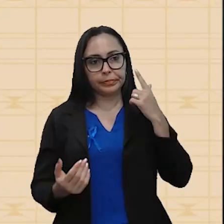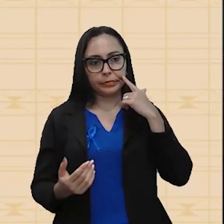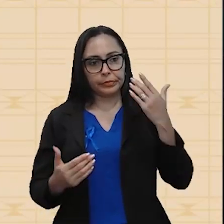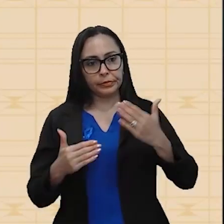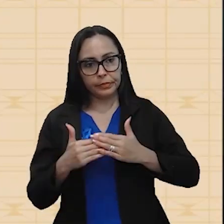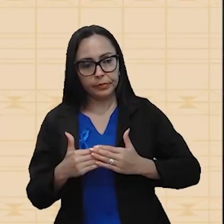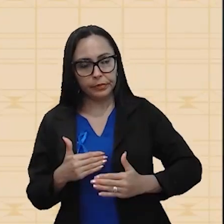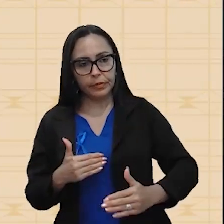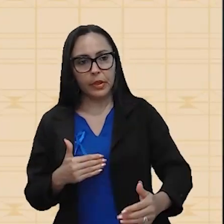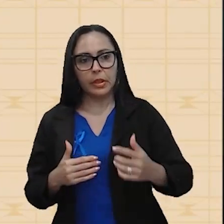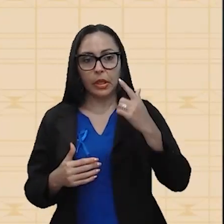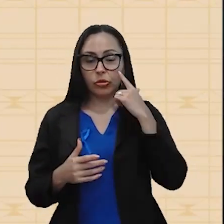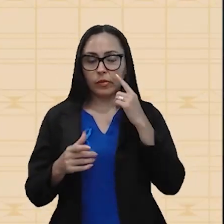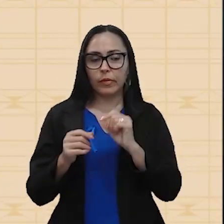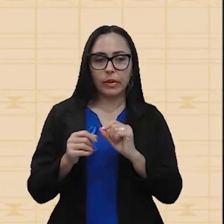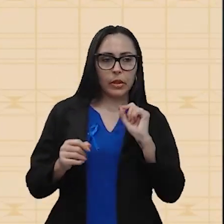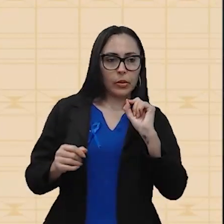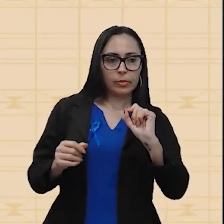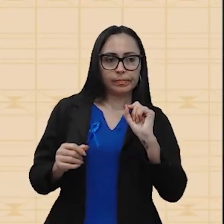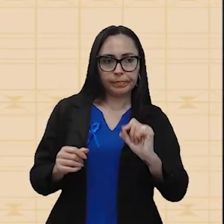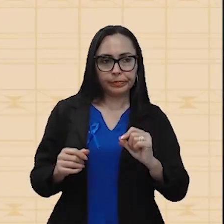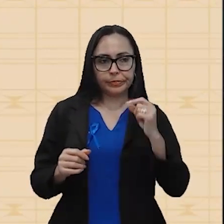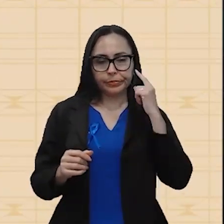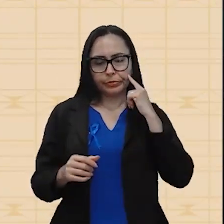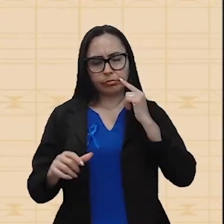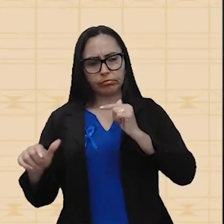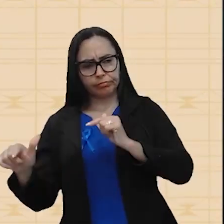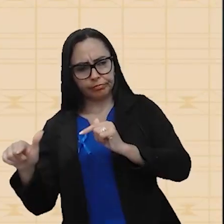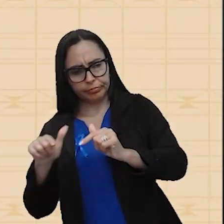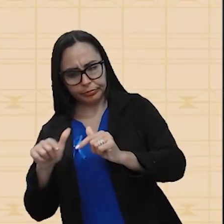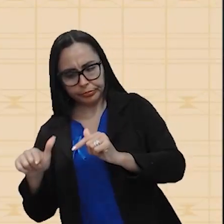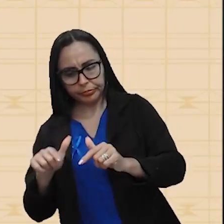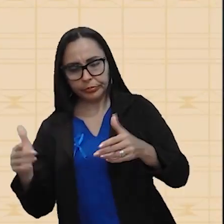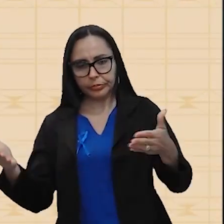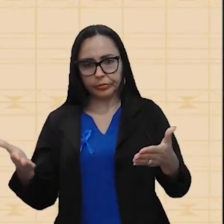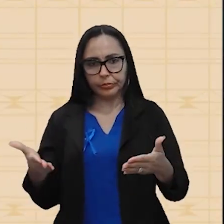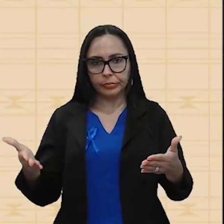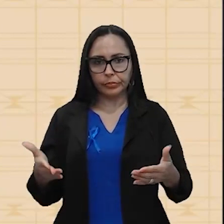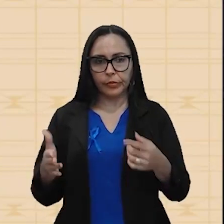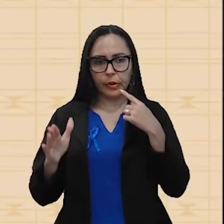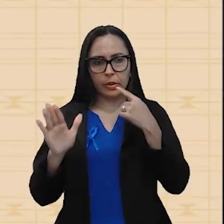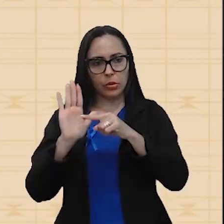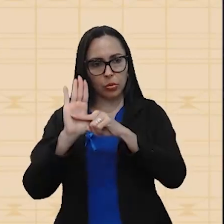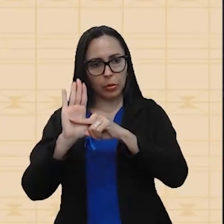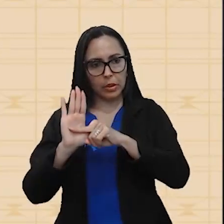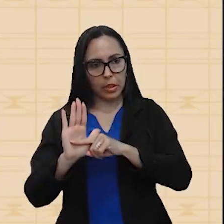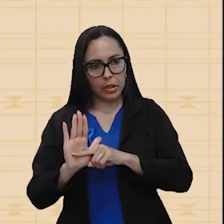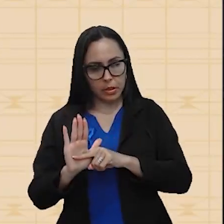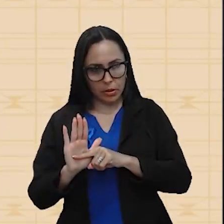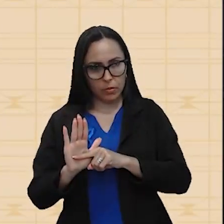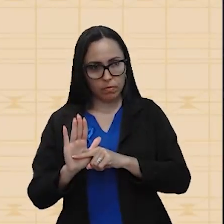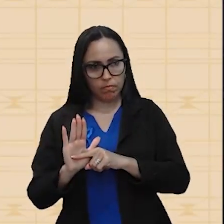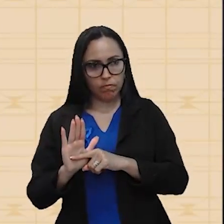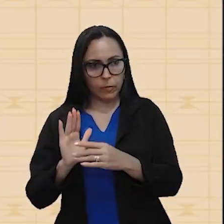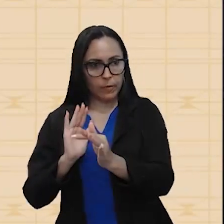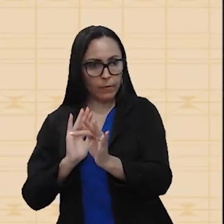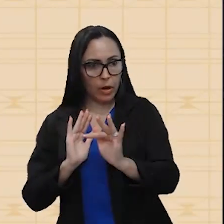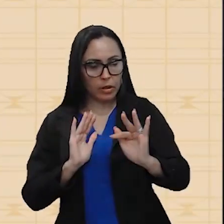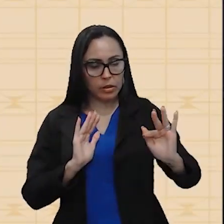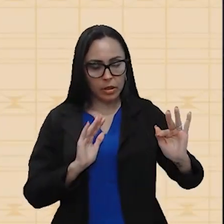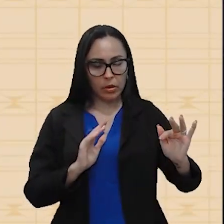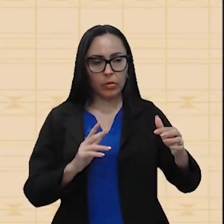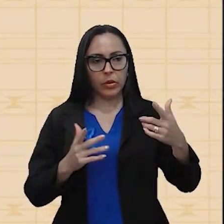fazer o seguinte, ó. Eu vou trabalhar aqui com essa subtração de frações e vamos obter aqui